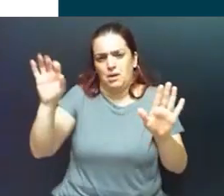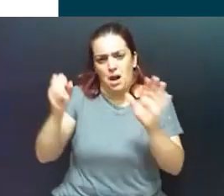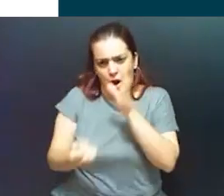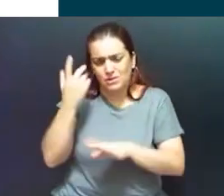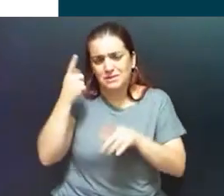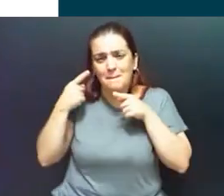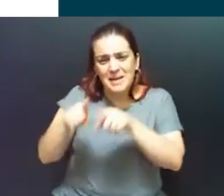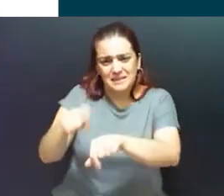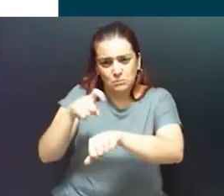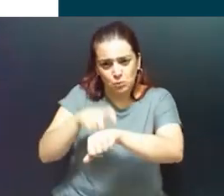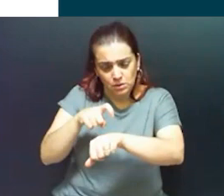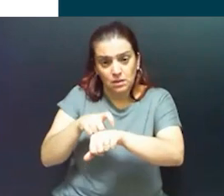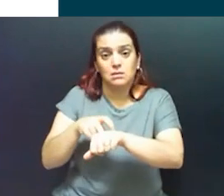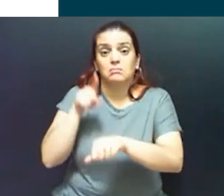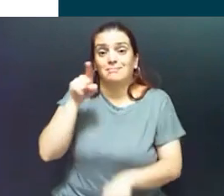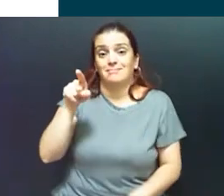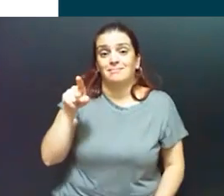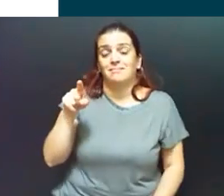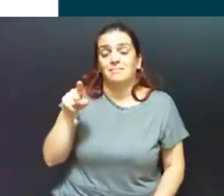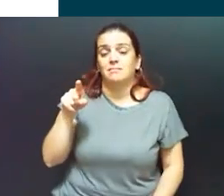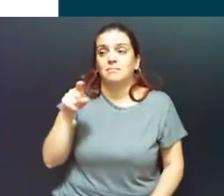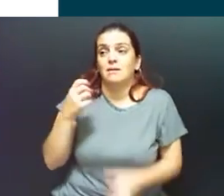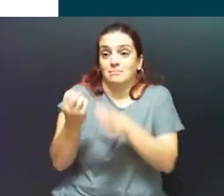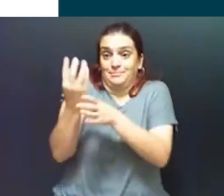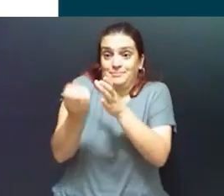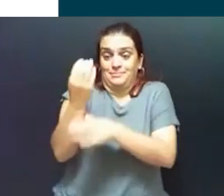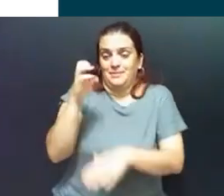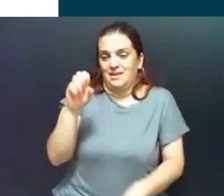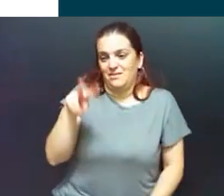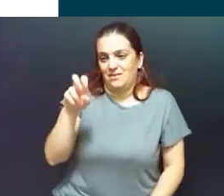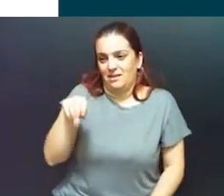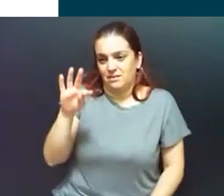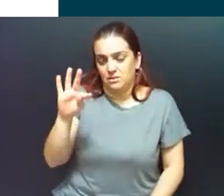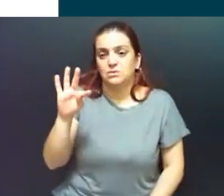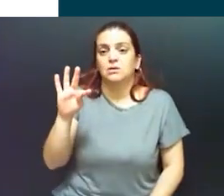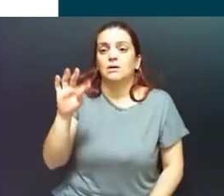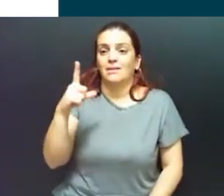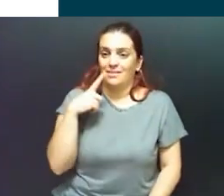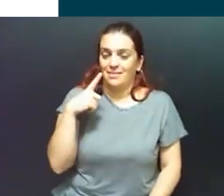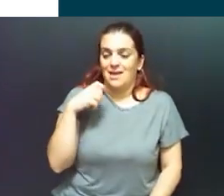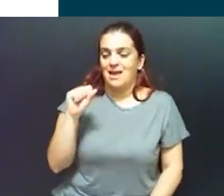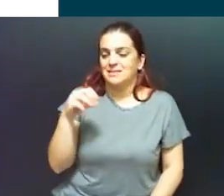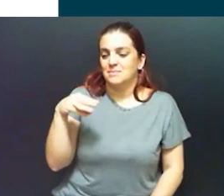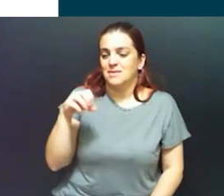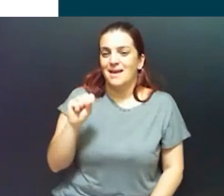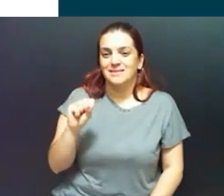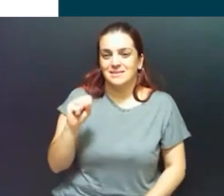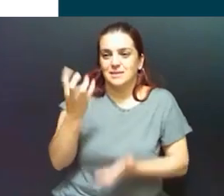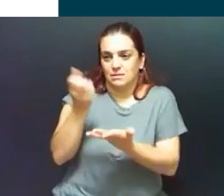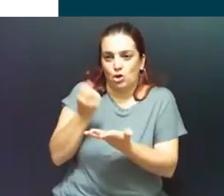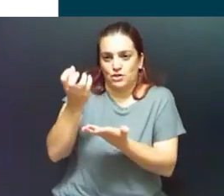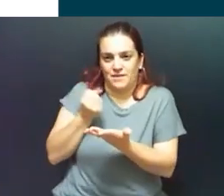elas lançam esses eventos que são captados por notificações SNS, né? Que